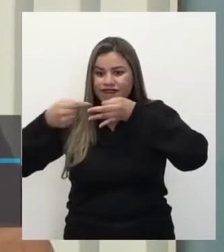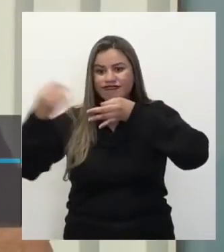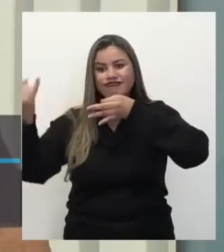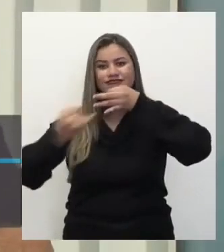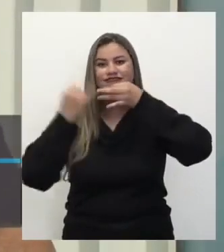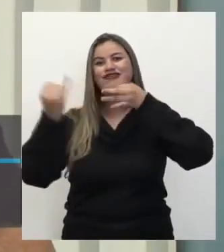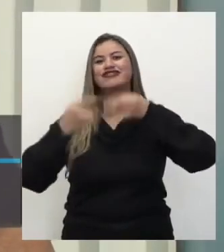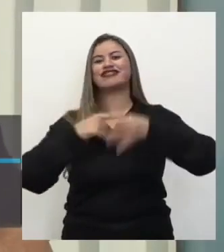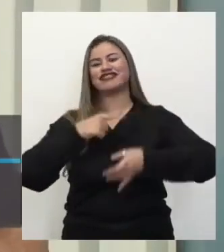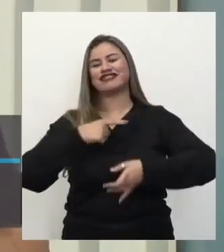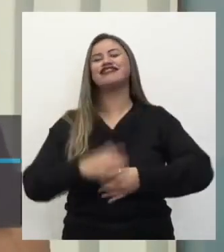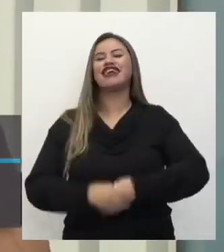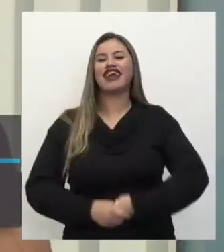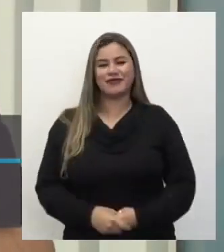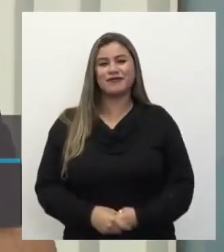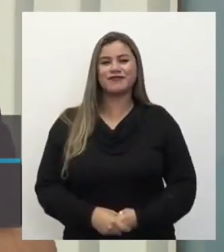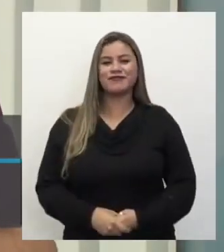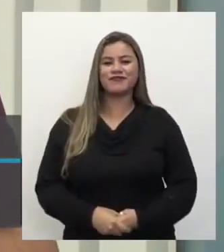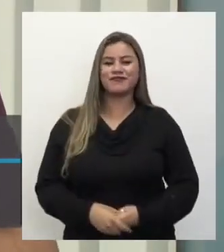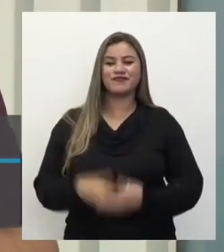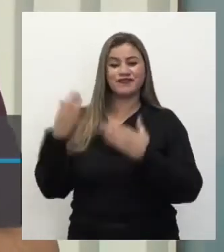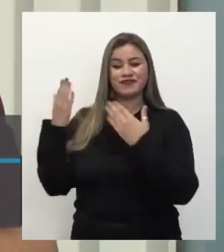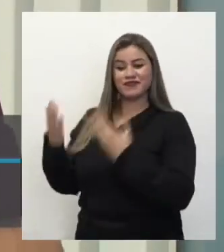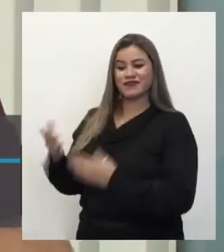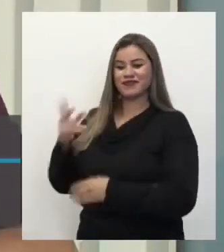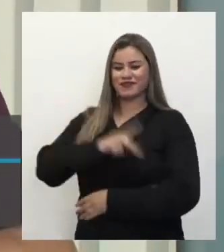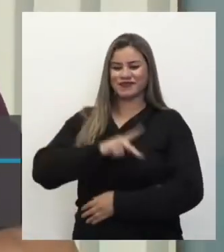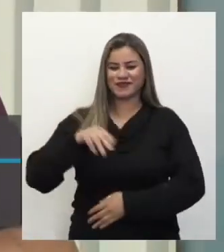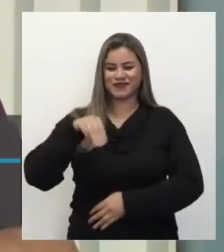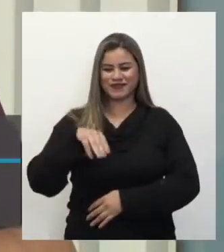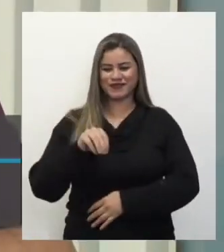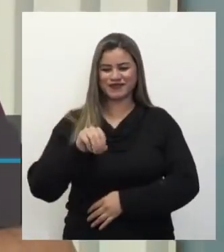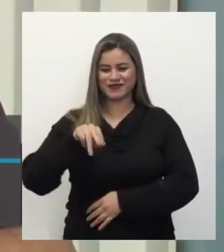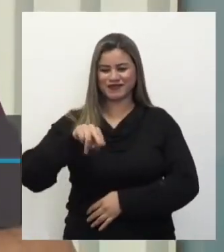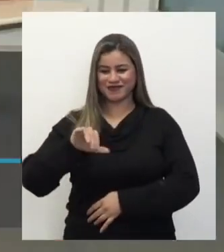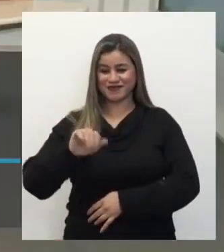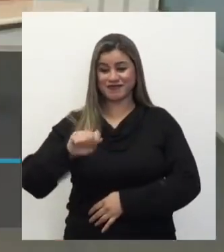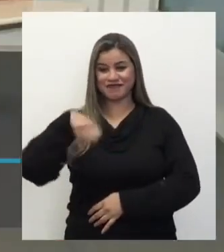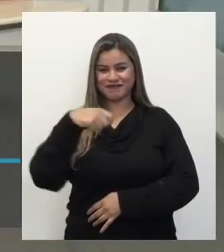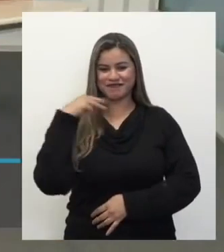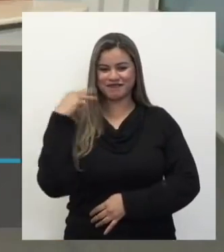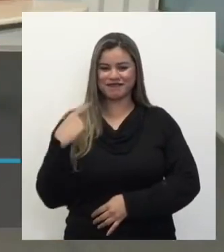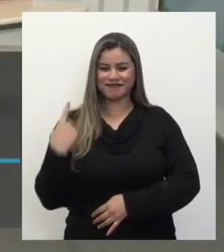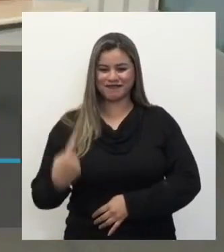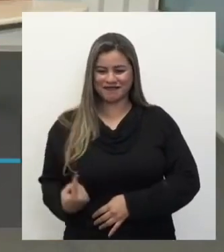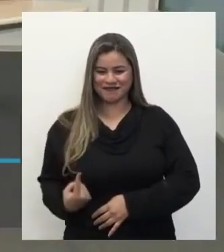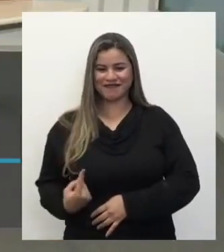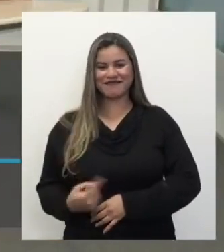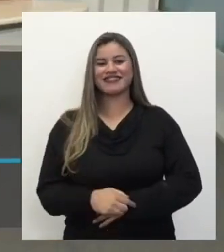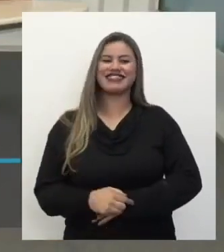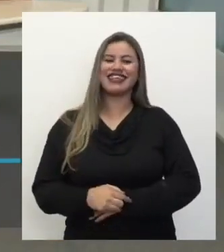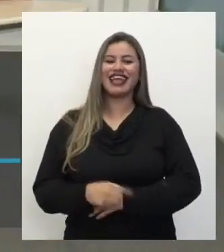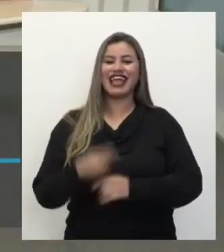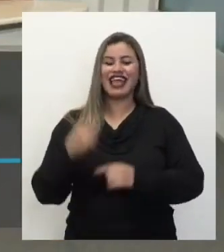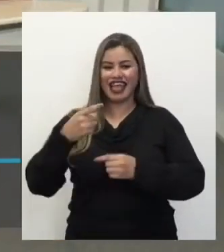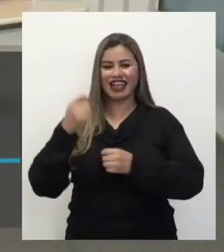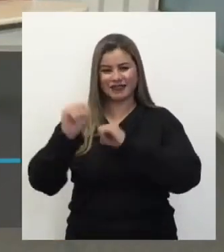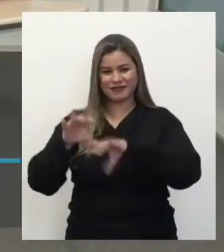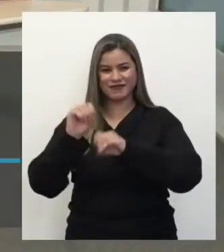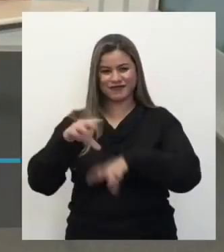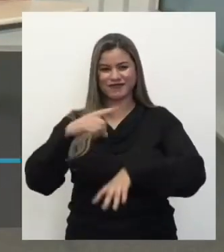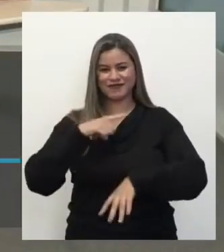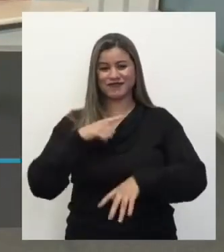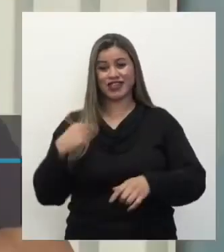aula, né? Eu estou aqui ao meu lado com a professora Mônica. A professora aqui ministrará a aula de hoje com a minha